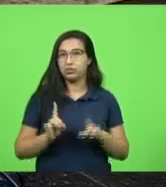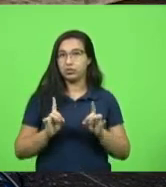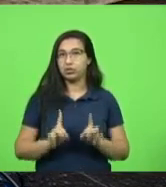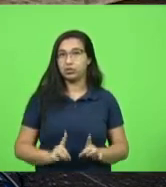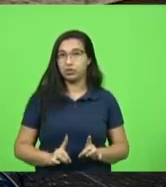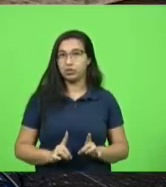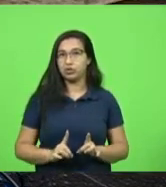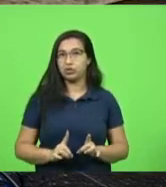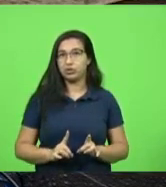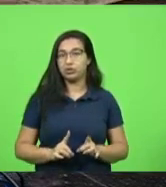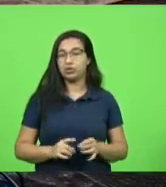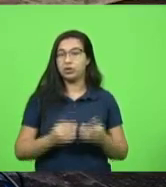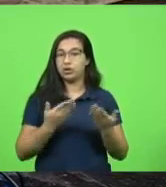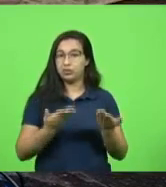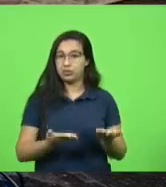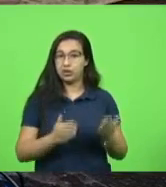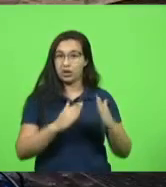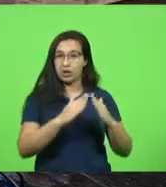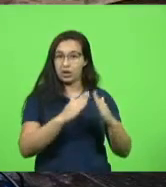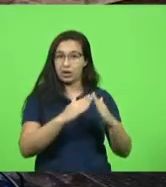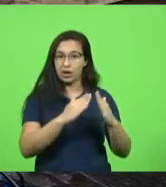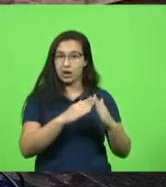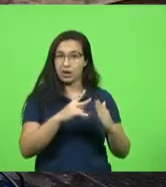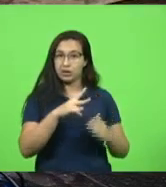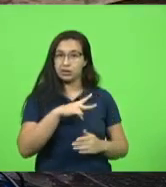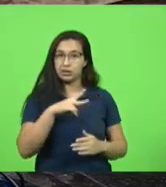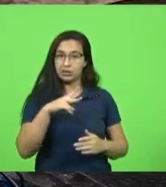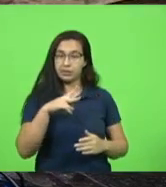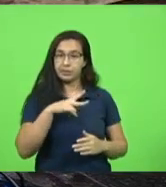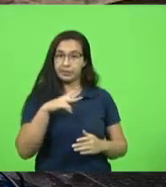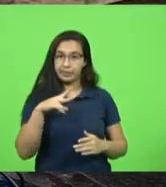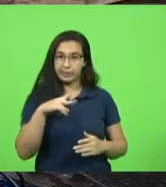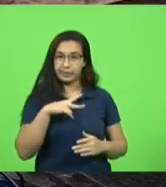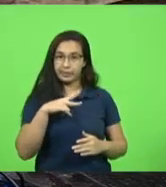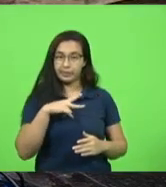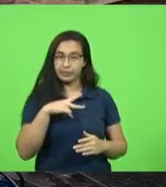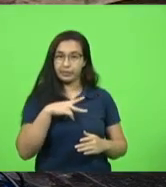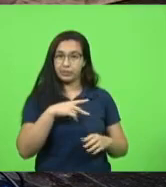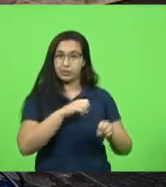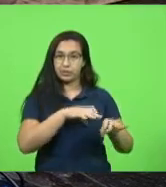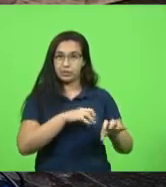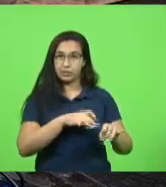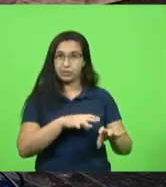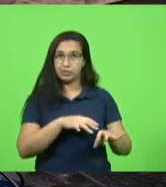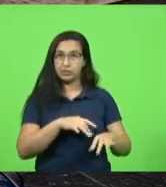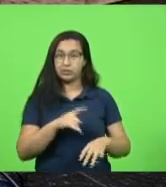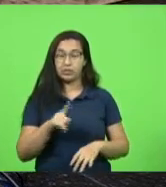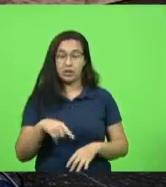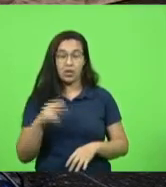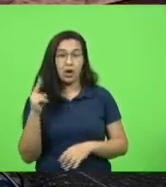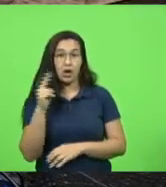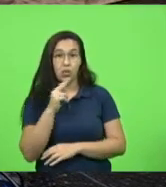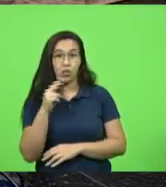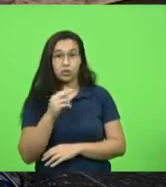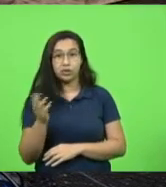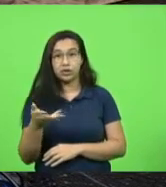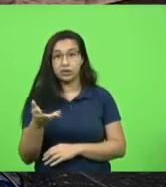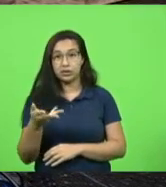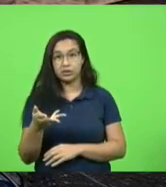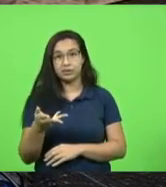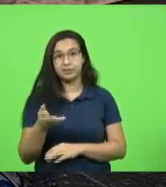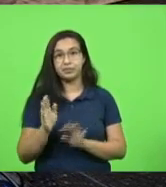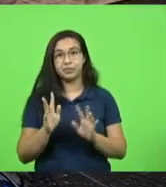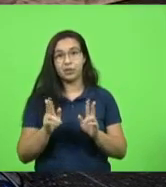famílias. É o regime, é o caráter de urgência que está sendo votado aqui, como a gente já fez outras vezes.